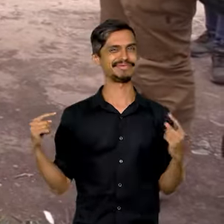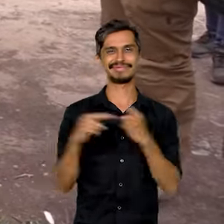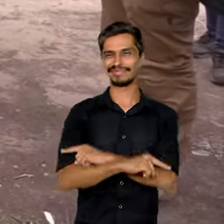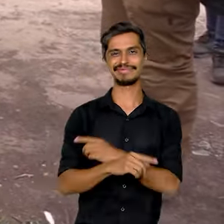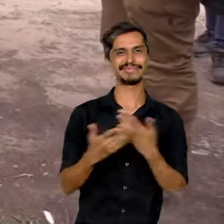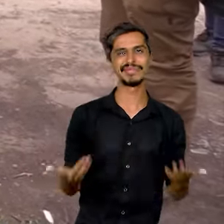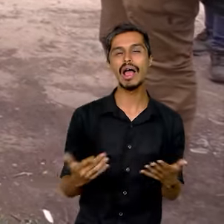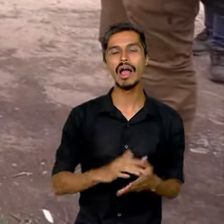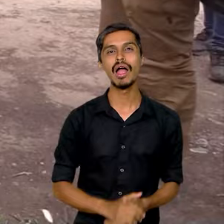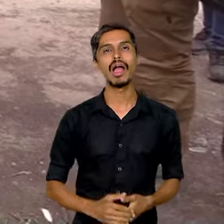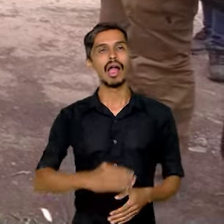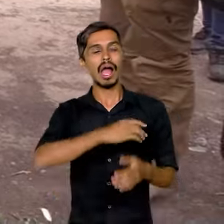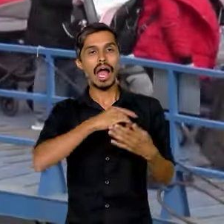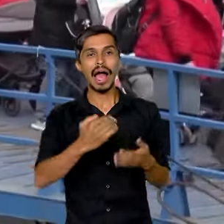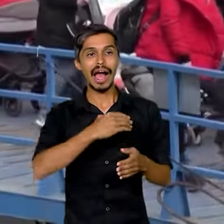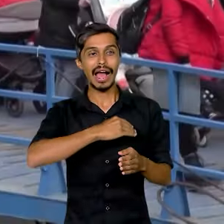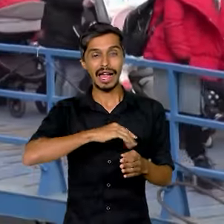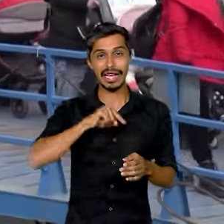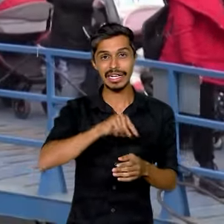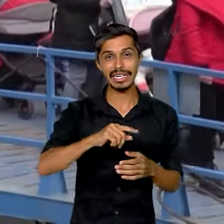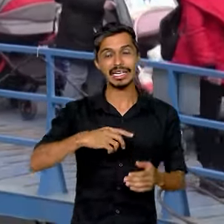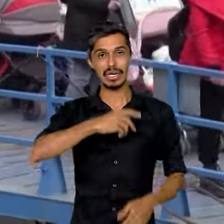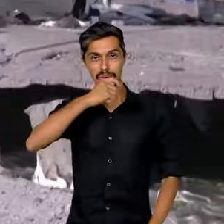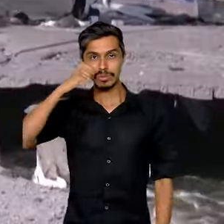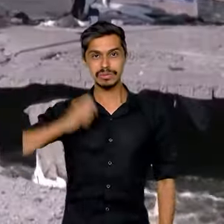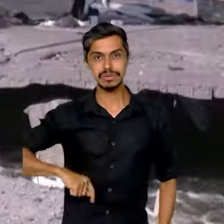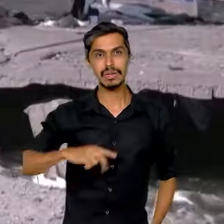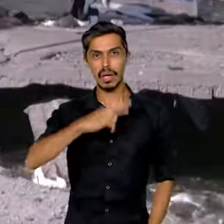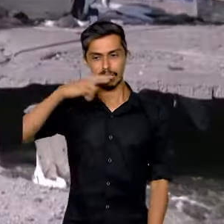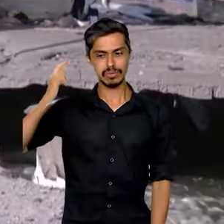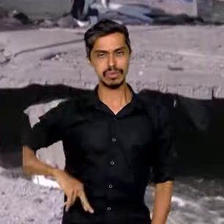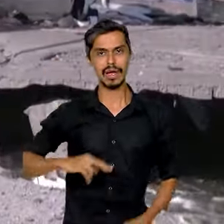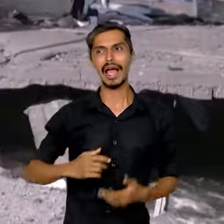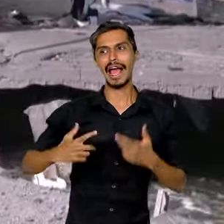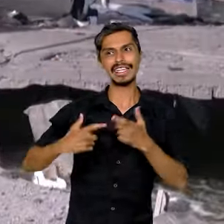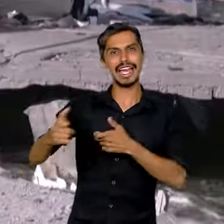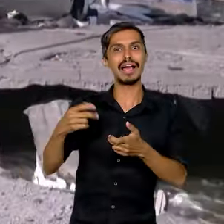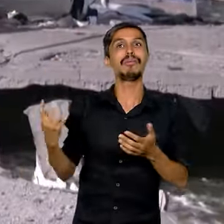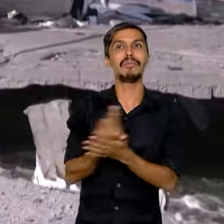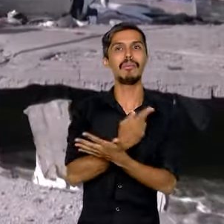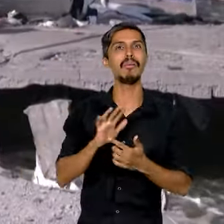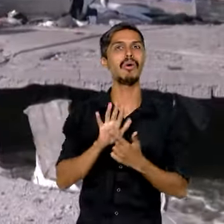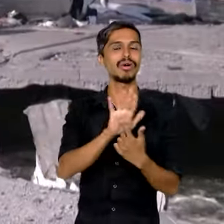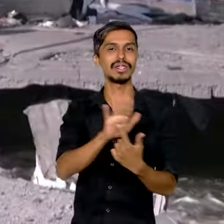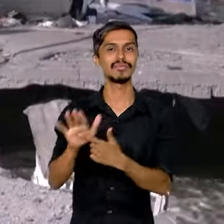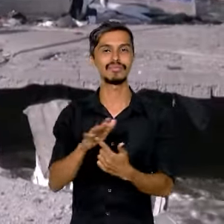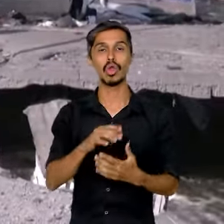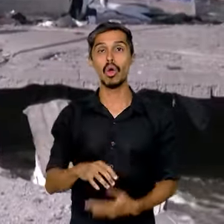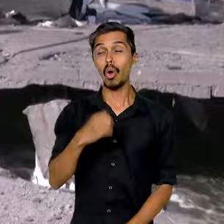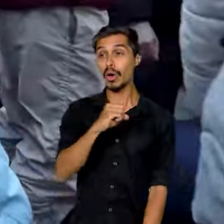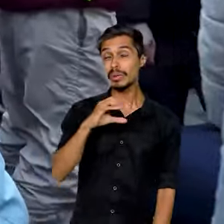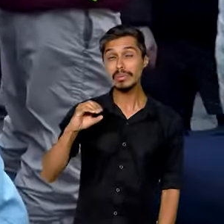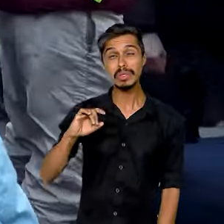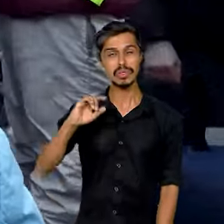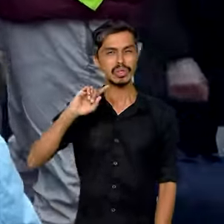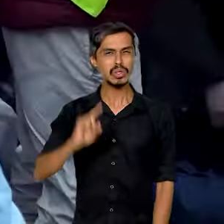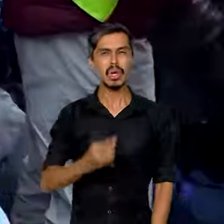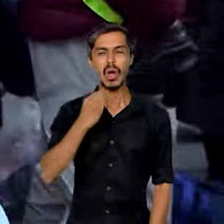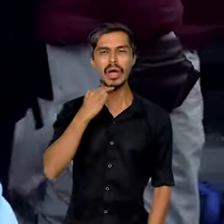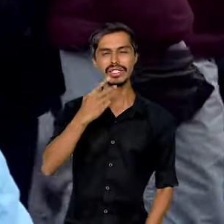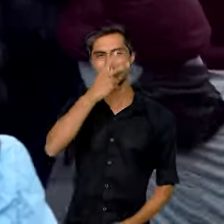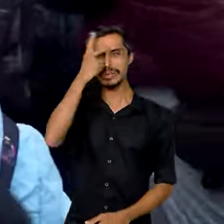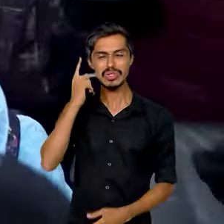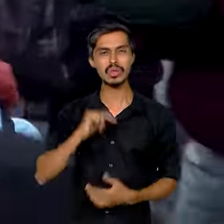dos refugiados da guerra da Ucrânia ilustra essa diferença. Por exemplo, 8 milhões e 200 mil ucranianos, que são